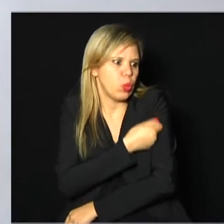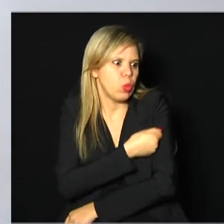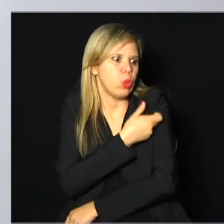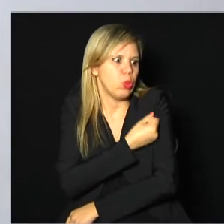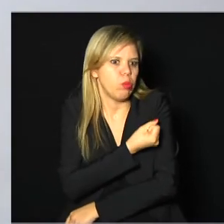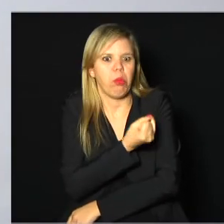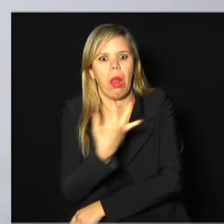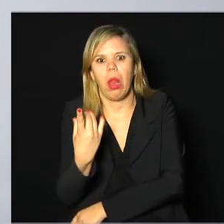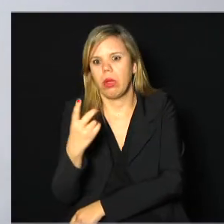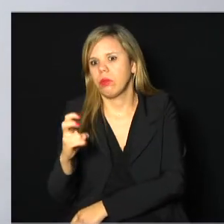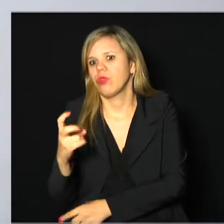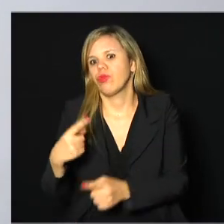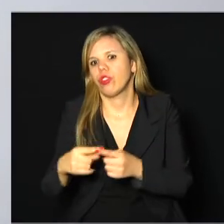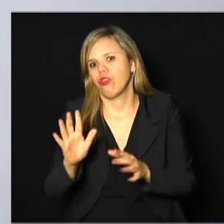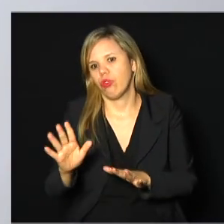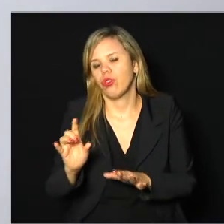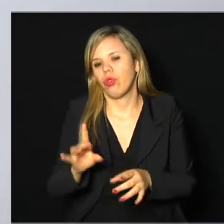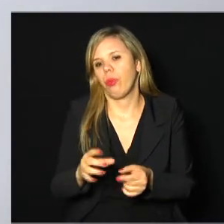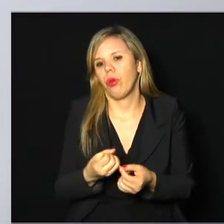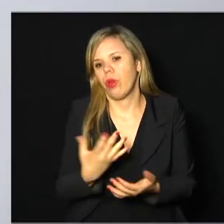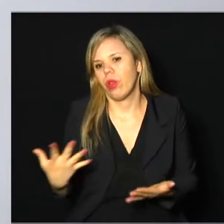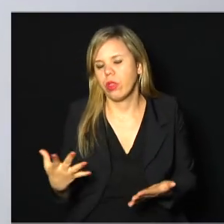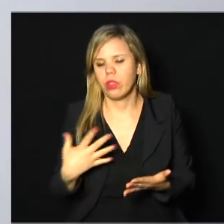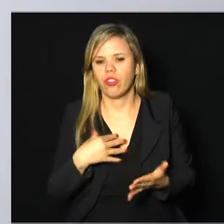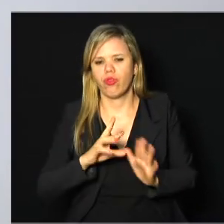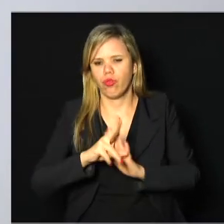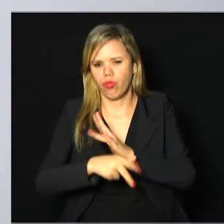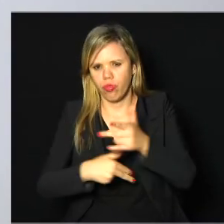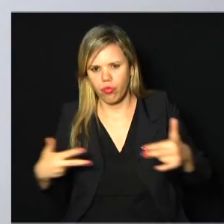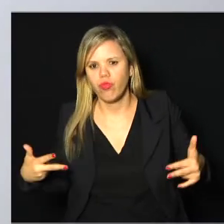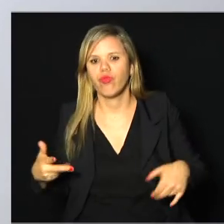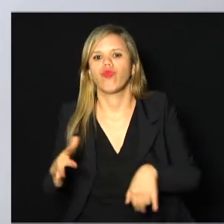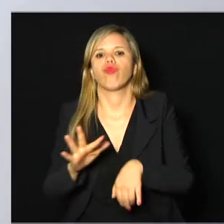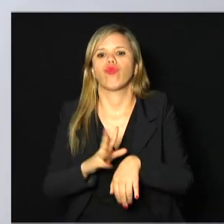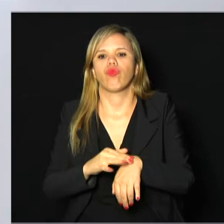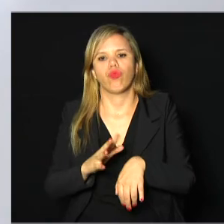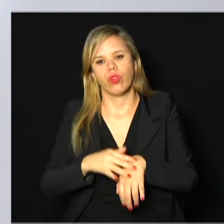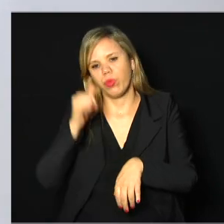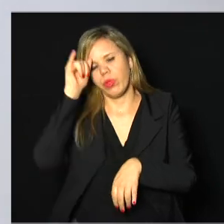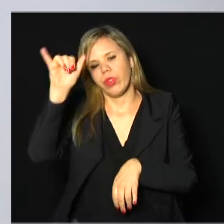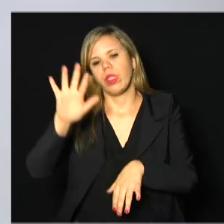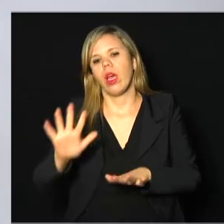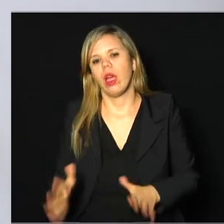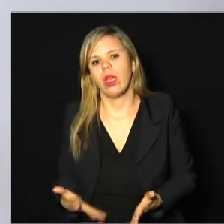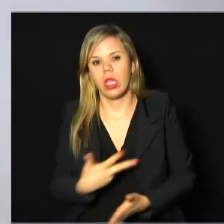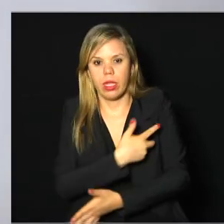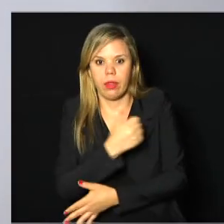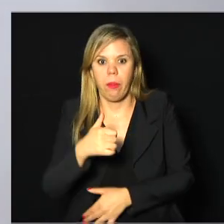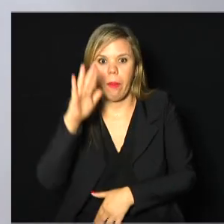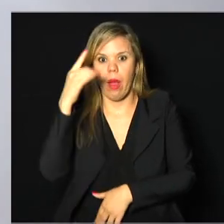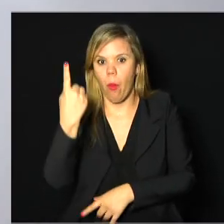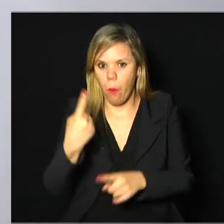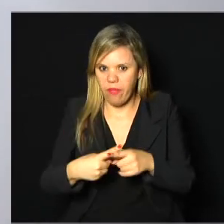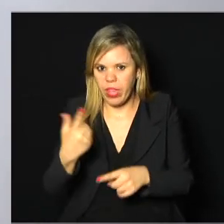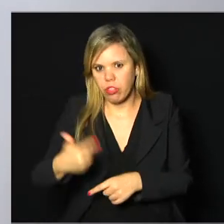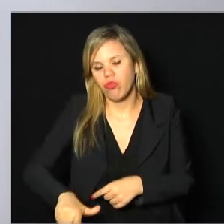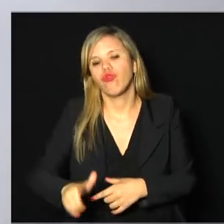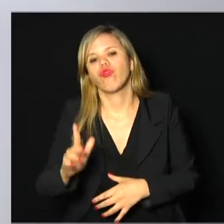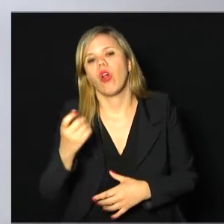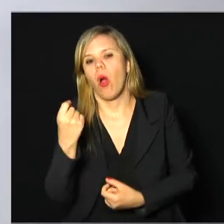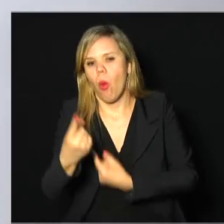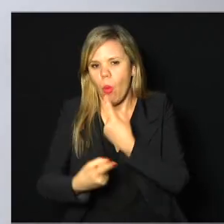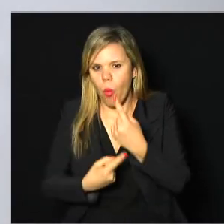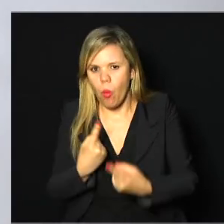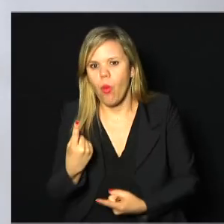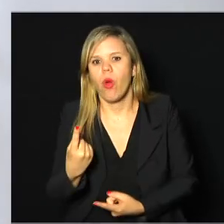serem aplicadas, não só porque eu tenho vacinas contra diversas doenças, mas muitas vacinas eu preciso de mais uma dose, e